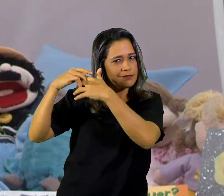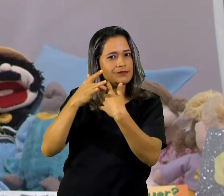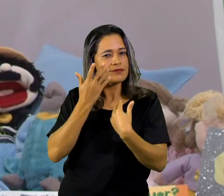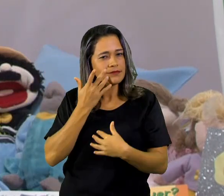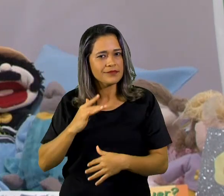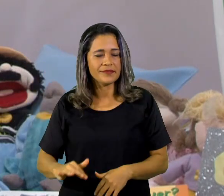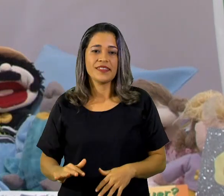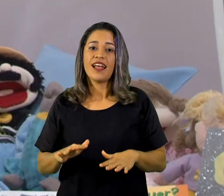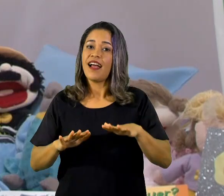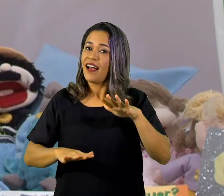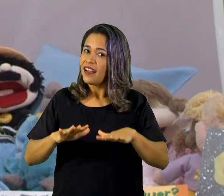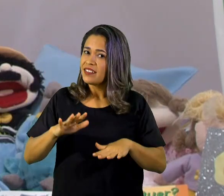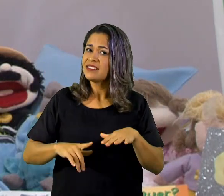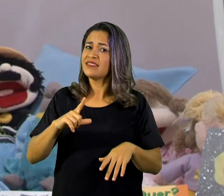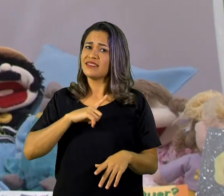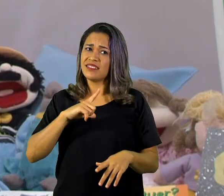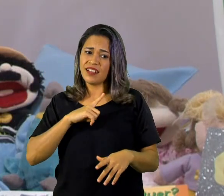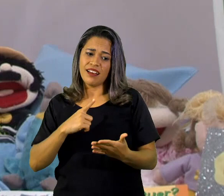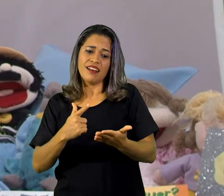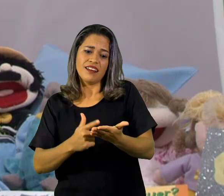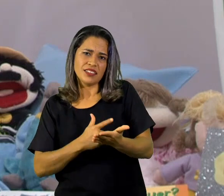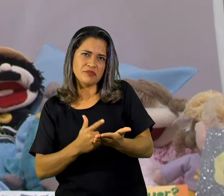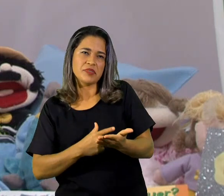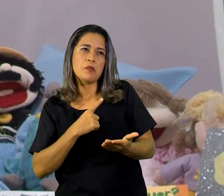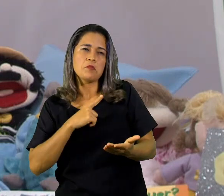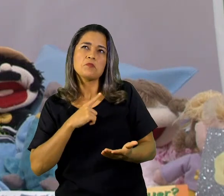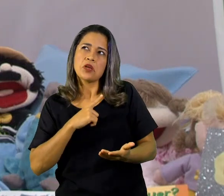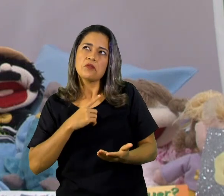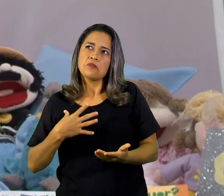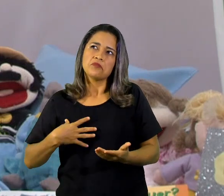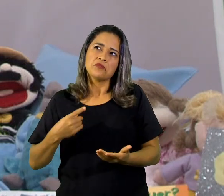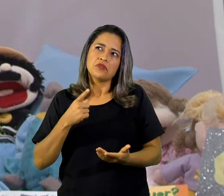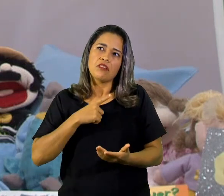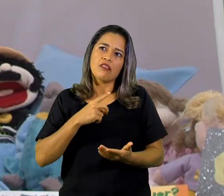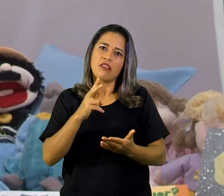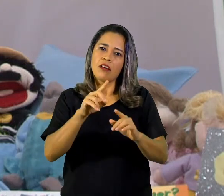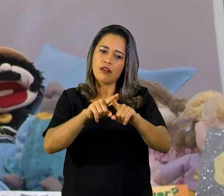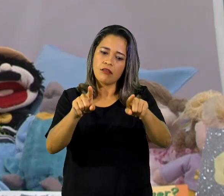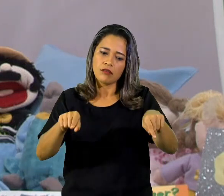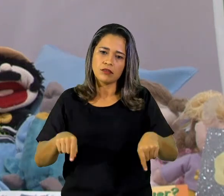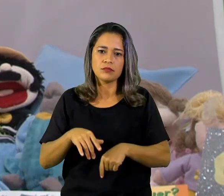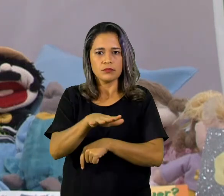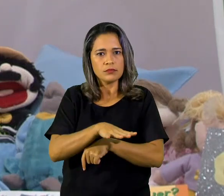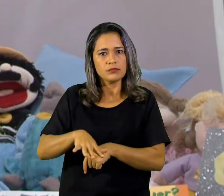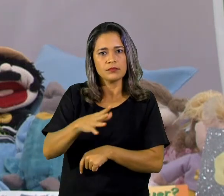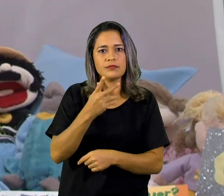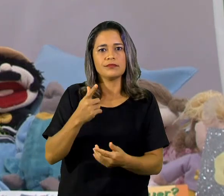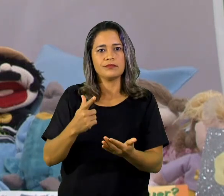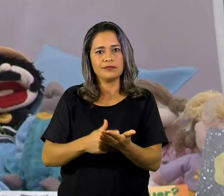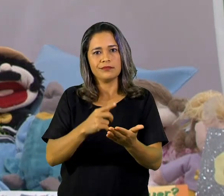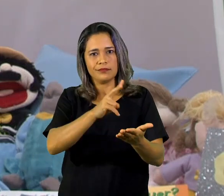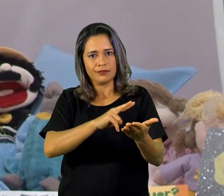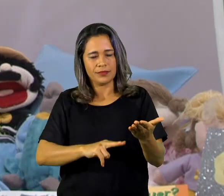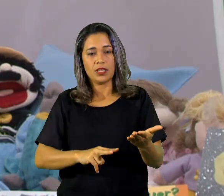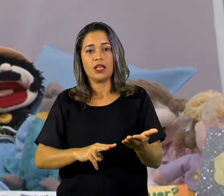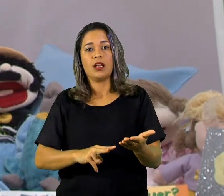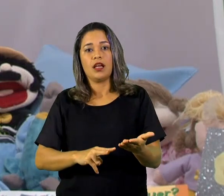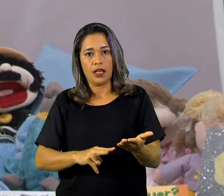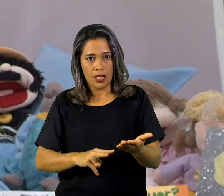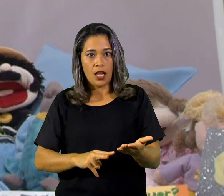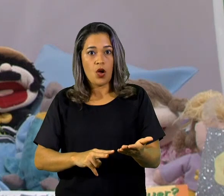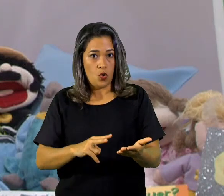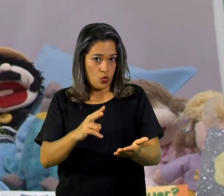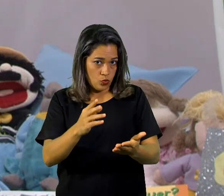tenho acesso a alguns livros, a minha criança tem um espaço leitor. Importante lembrar, os livros têm que estar à altura da